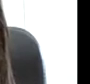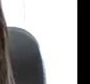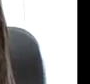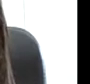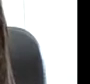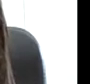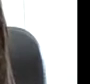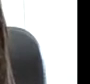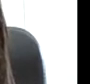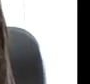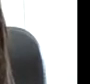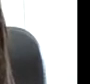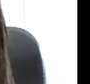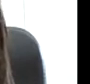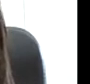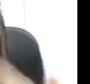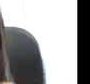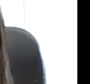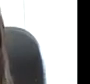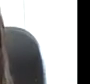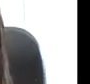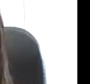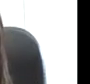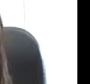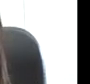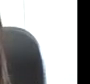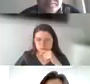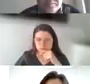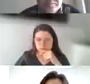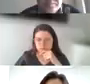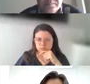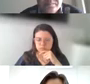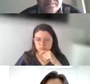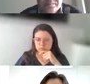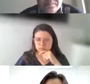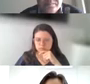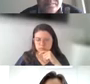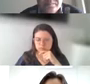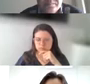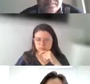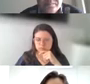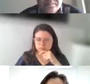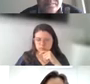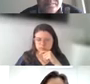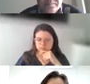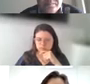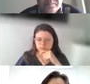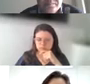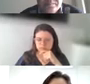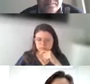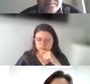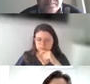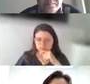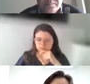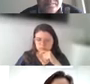fui até me reunir com a Renata lá online, e também participando de uma reunião da minha coordenadoria, a internet caiu. E hoje eu tô sem internet,